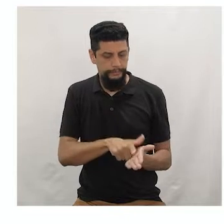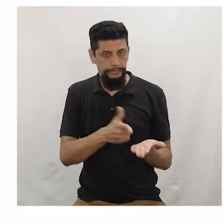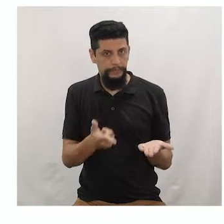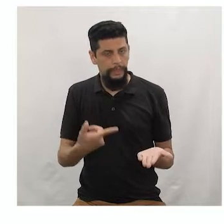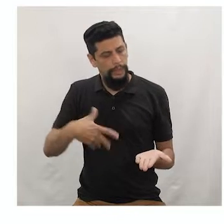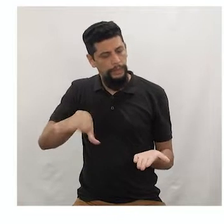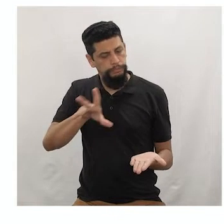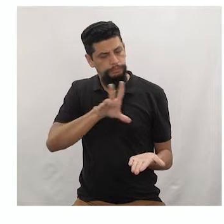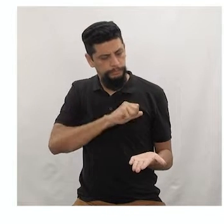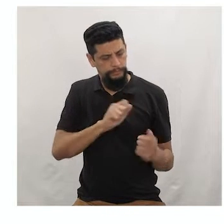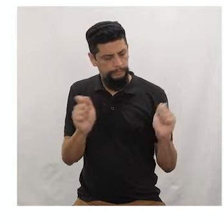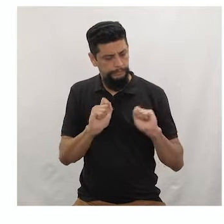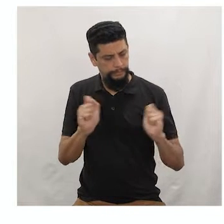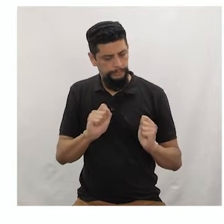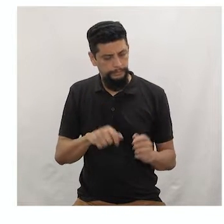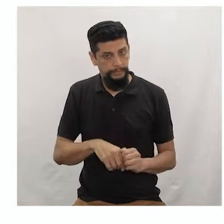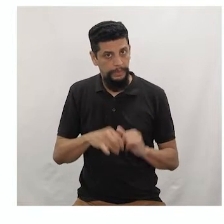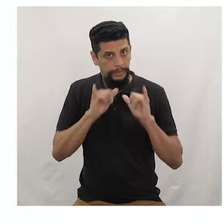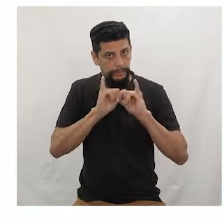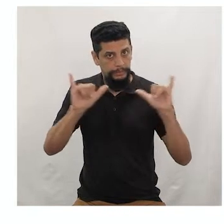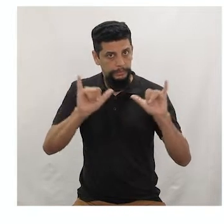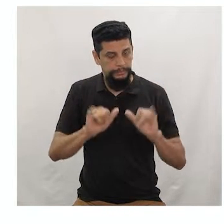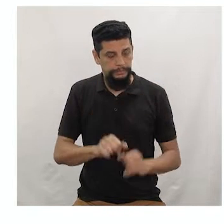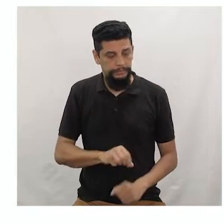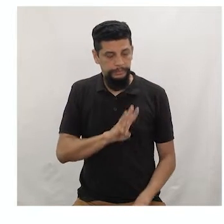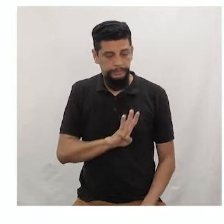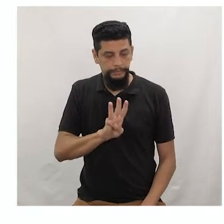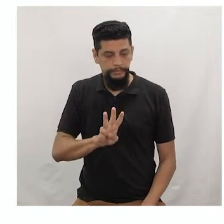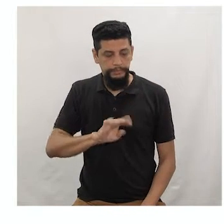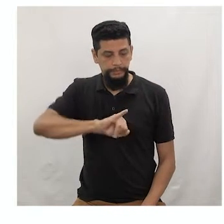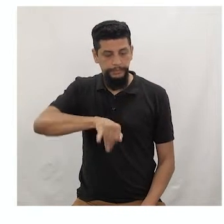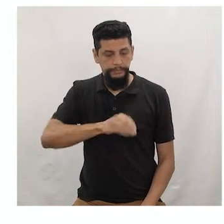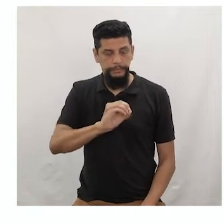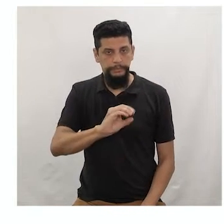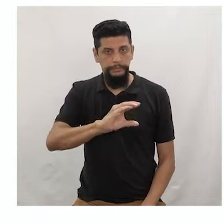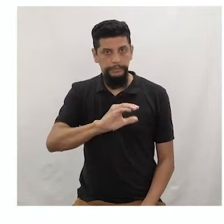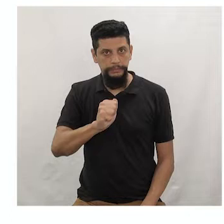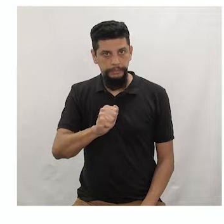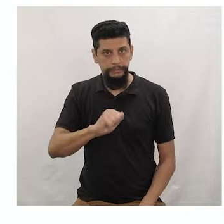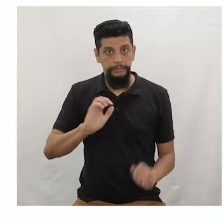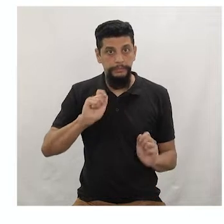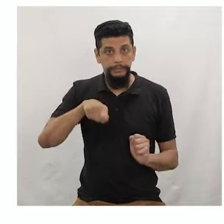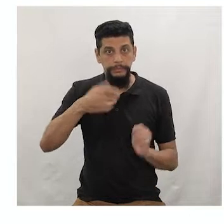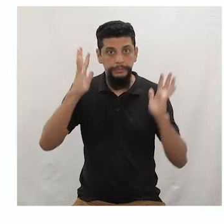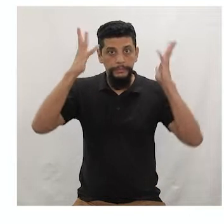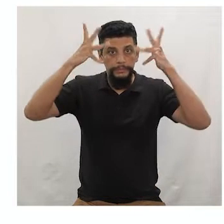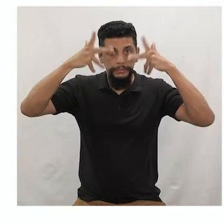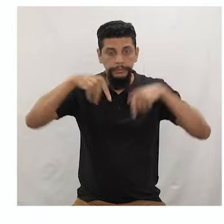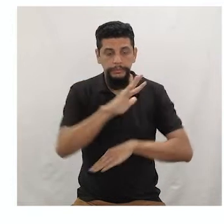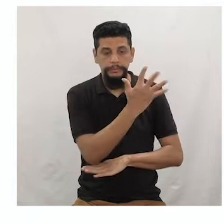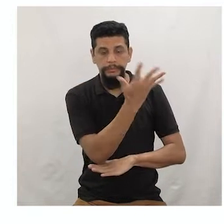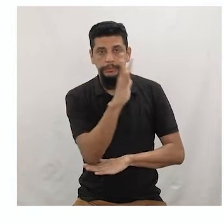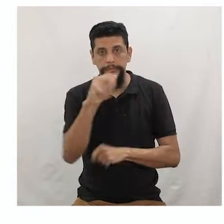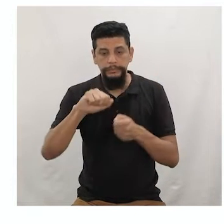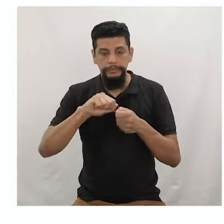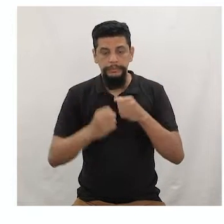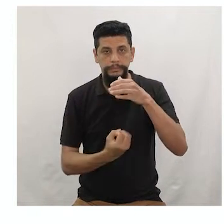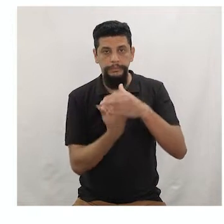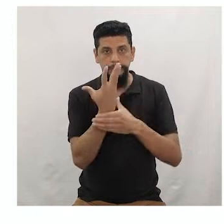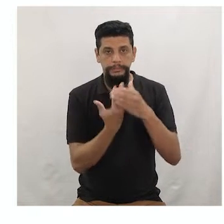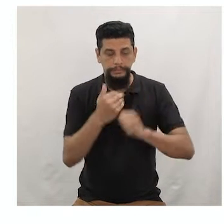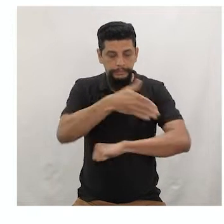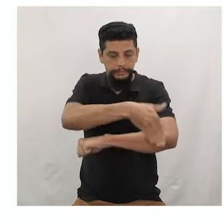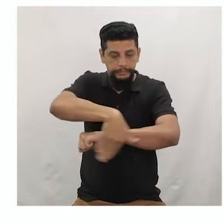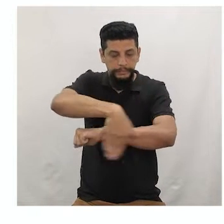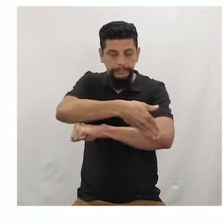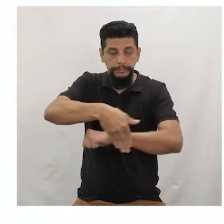Joca. Adoramos a notícia publicada no site do Joca sobre os animais selvagens que apareceram